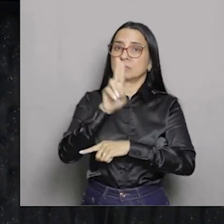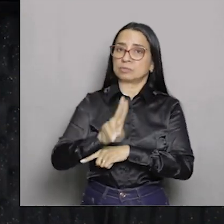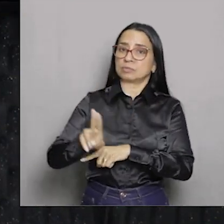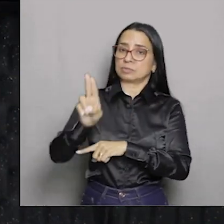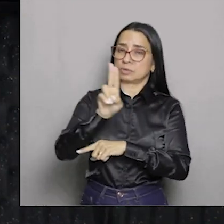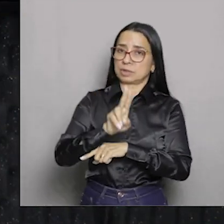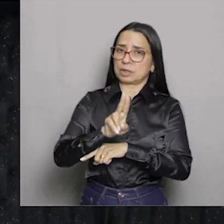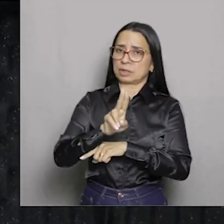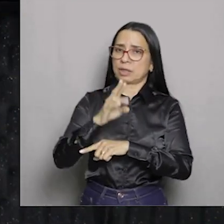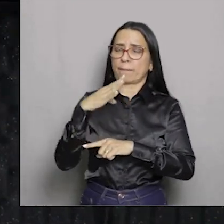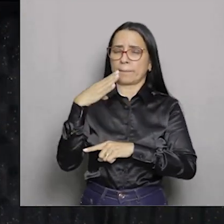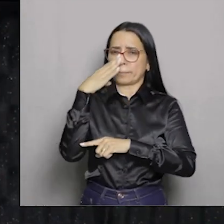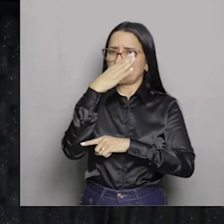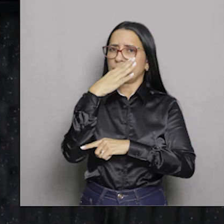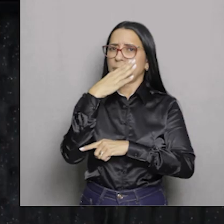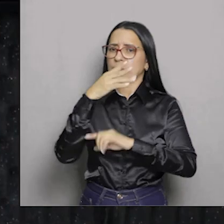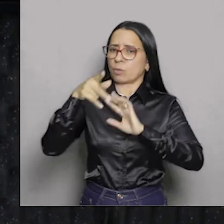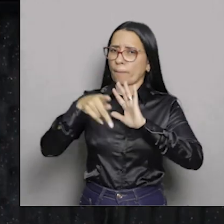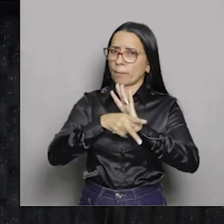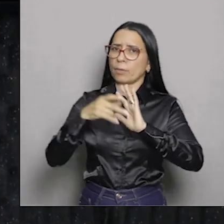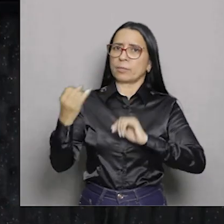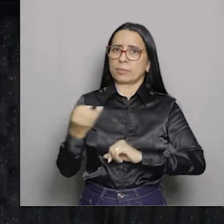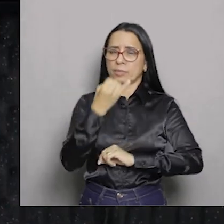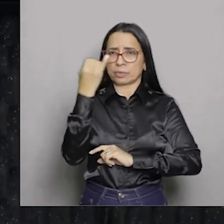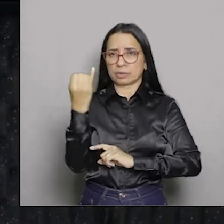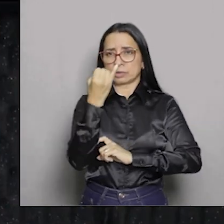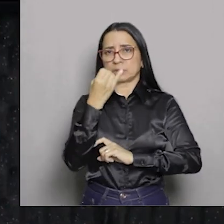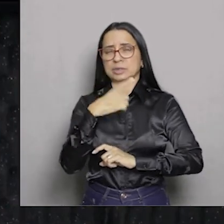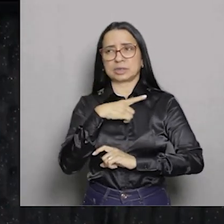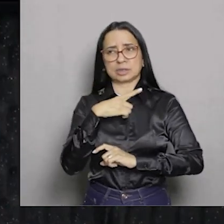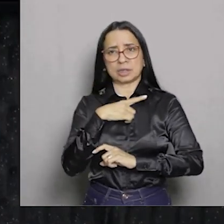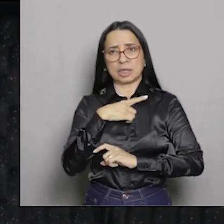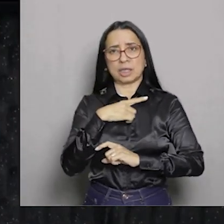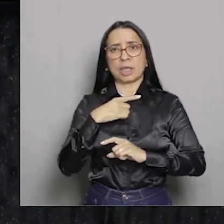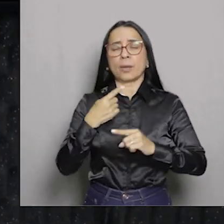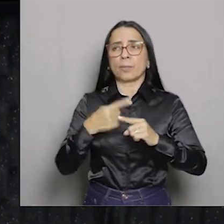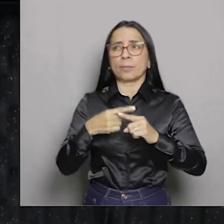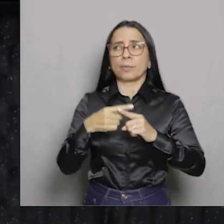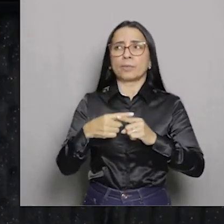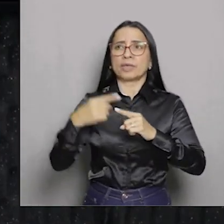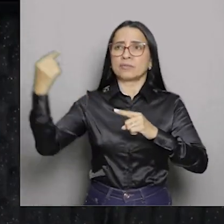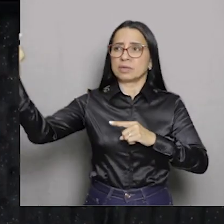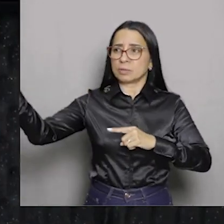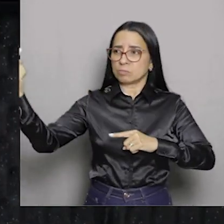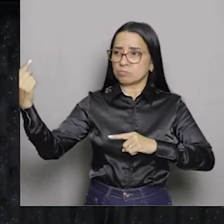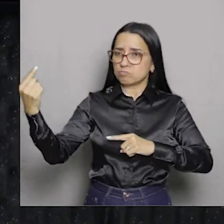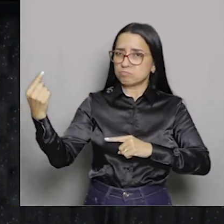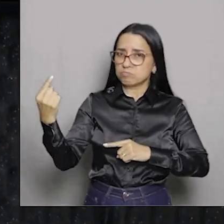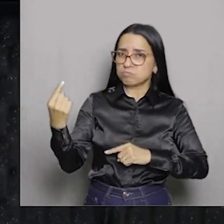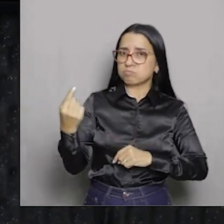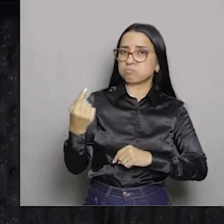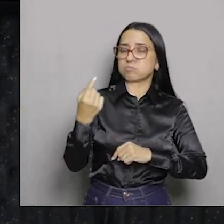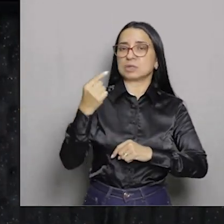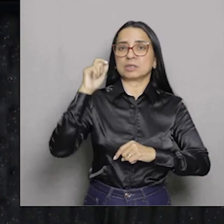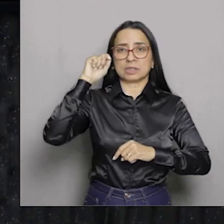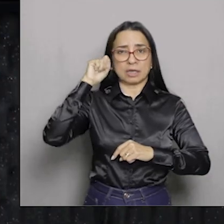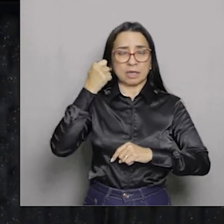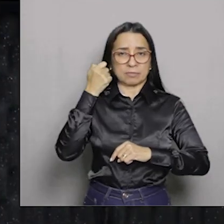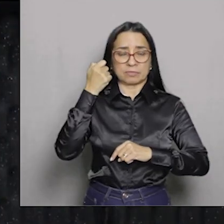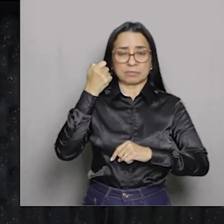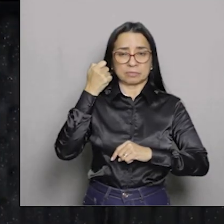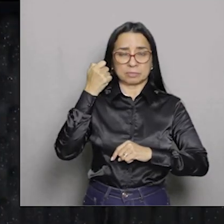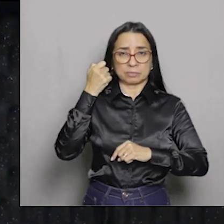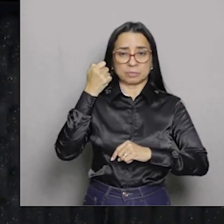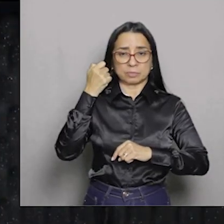que ela teve, que ela tem, porque ela vem da África por conta dessa importância também, é preciso observar